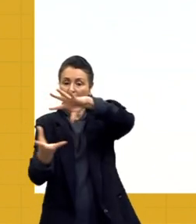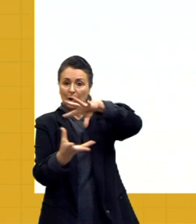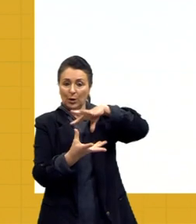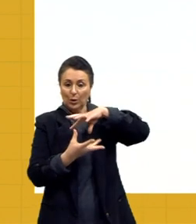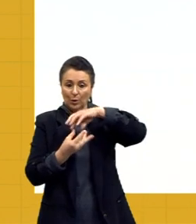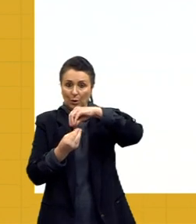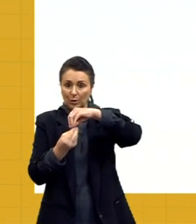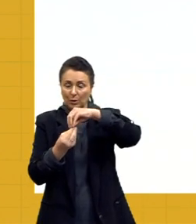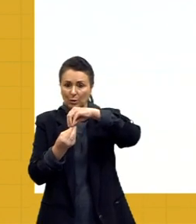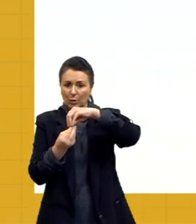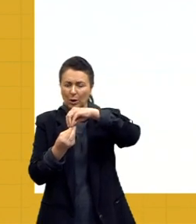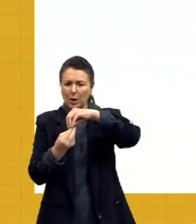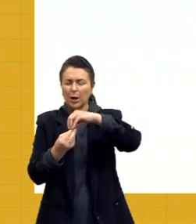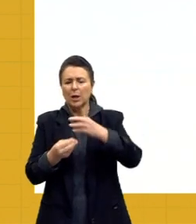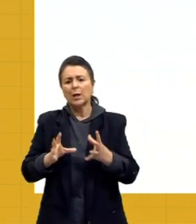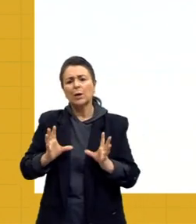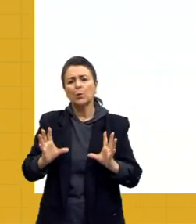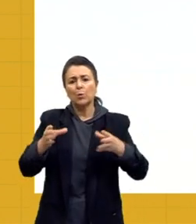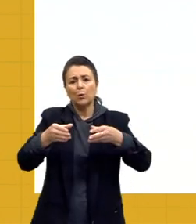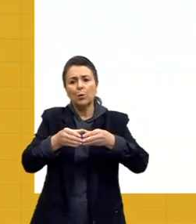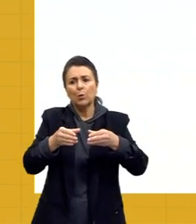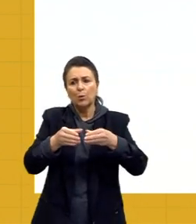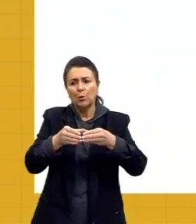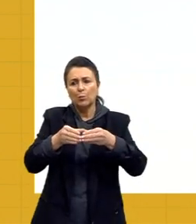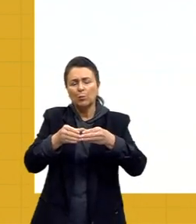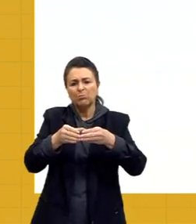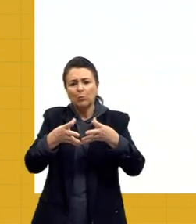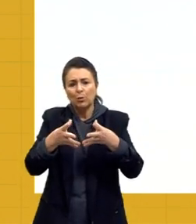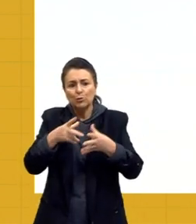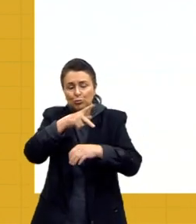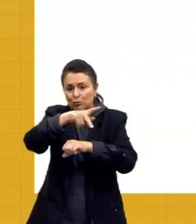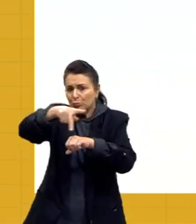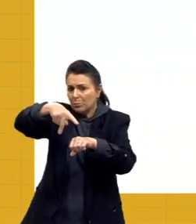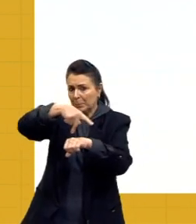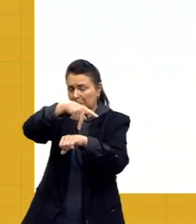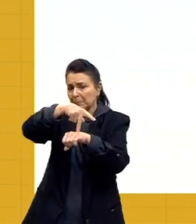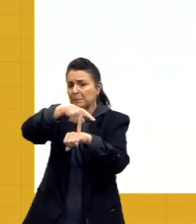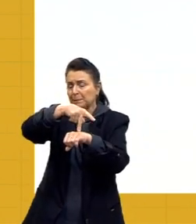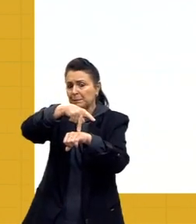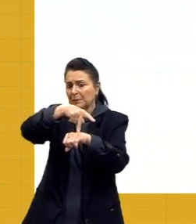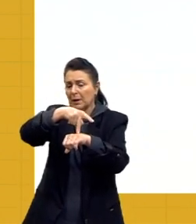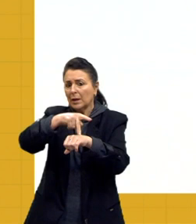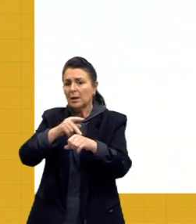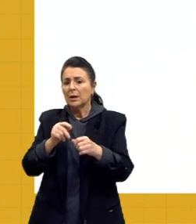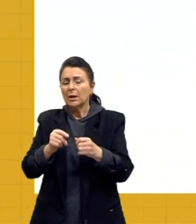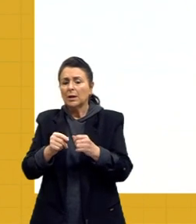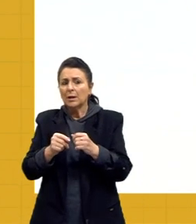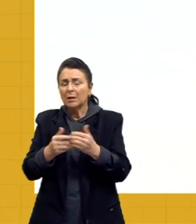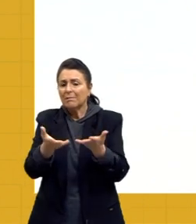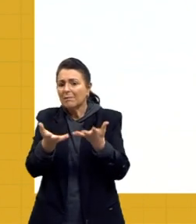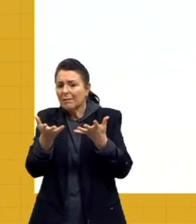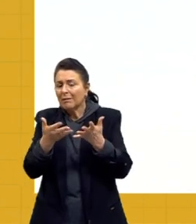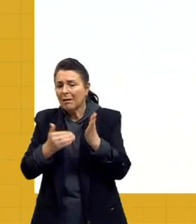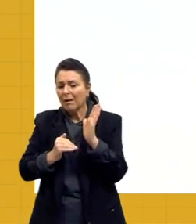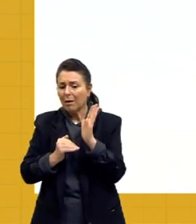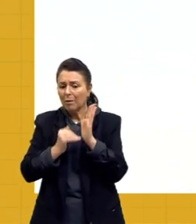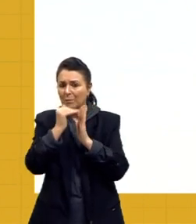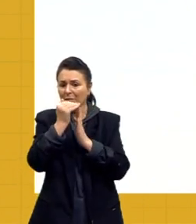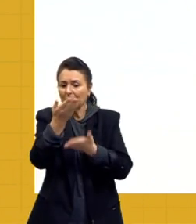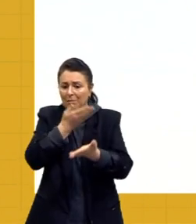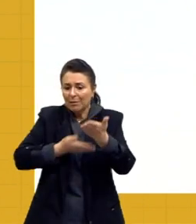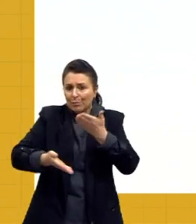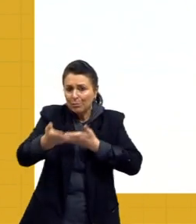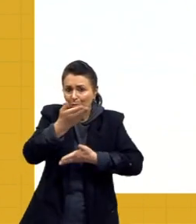grande grupo e a gente pode considerar um grupo né um grupo de países então que fiz aumentar o seu suas trocas comerciais